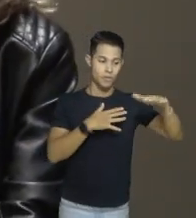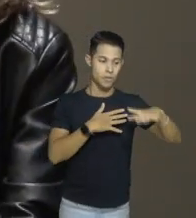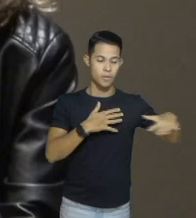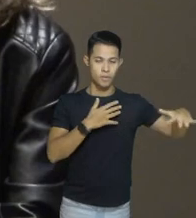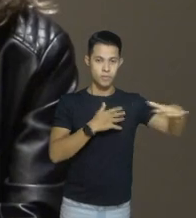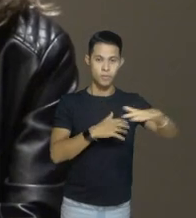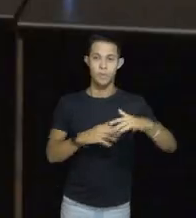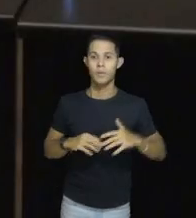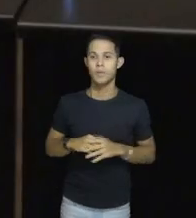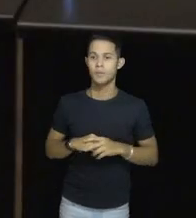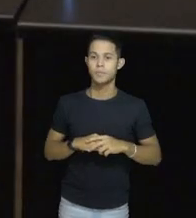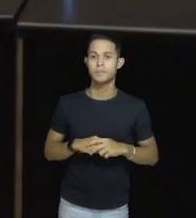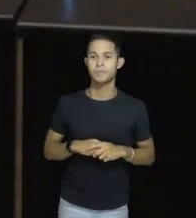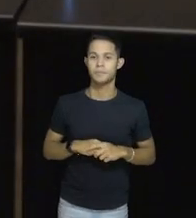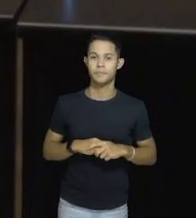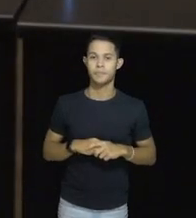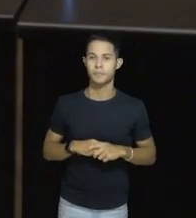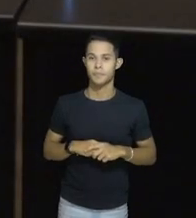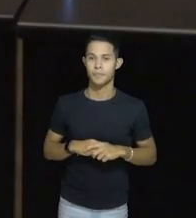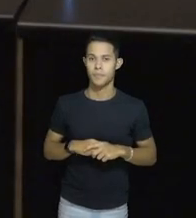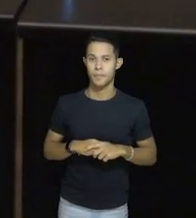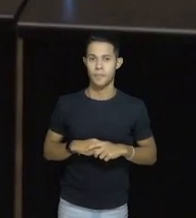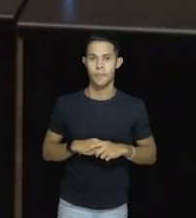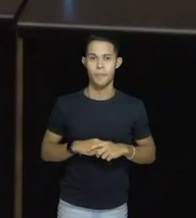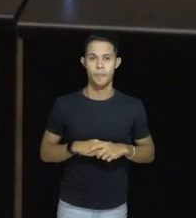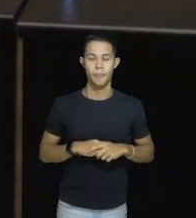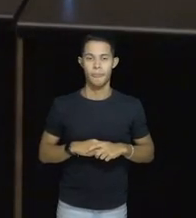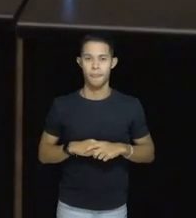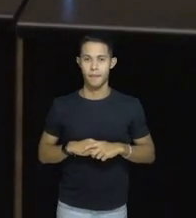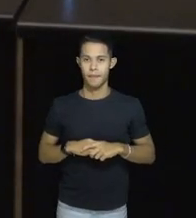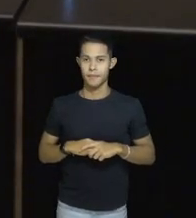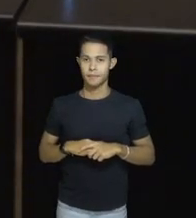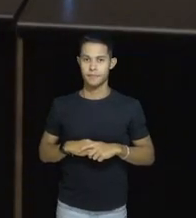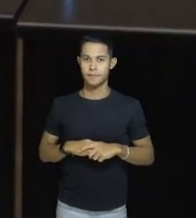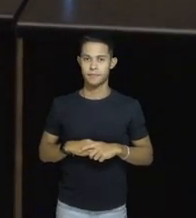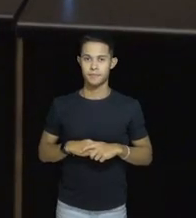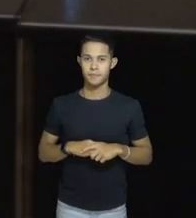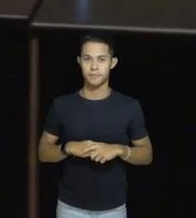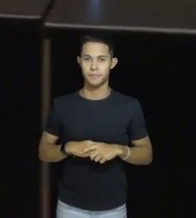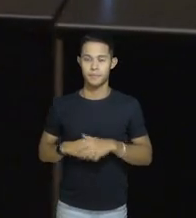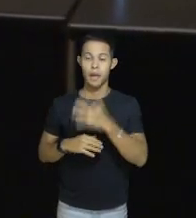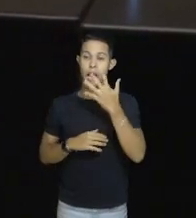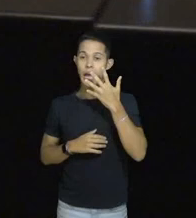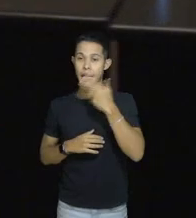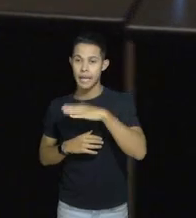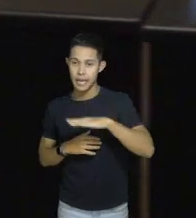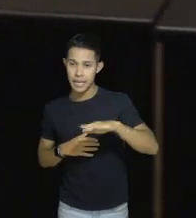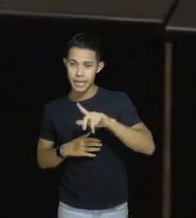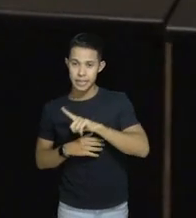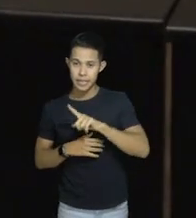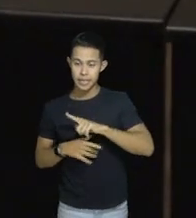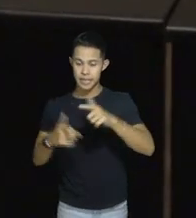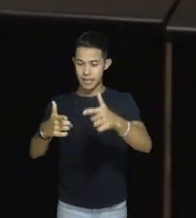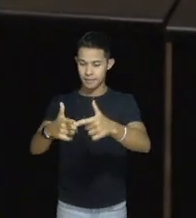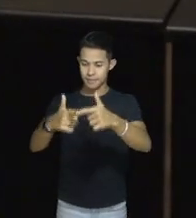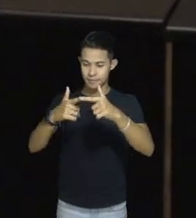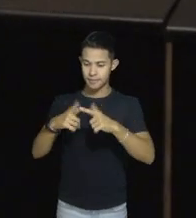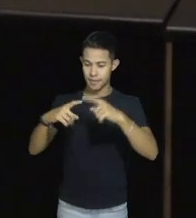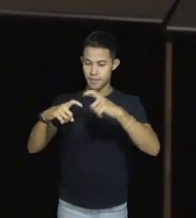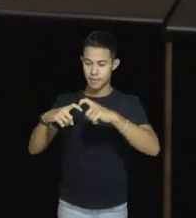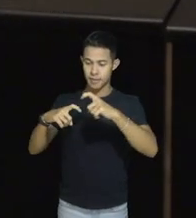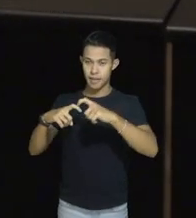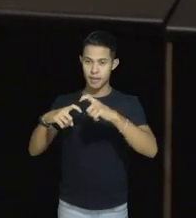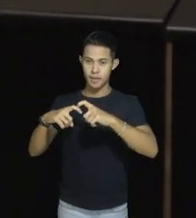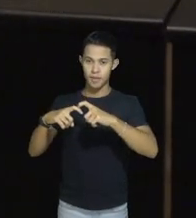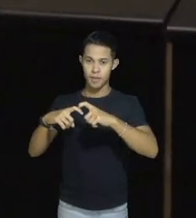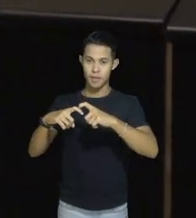não tem aquela criança que tem... com laudo, que tem uma avaliação, ela não vai fazer, trabalhar outro